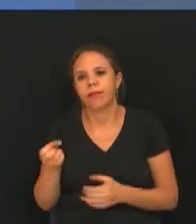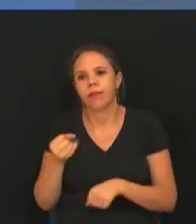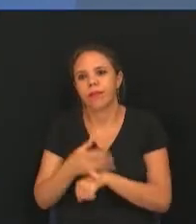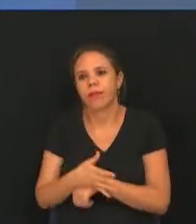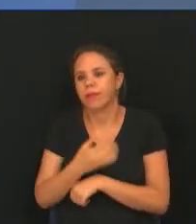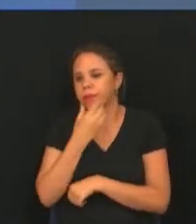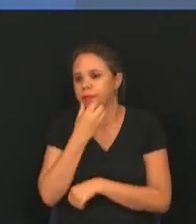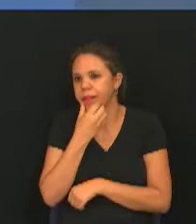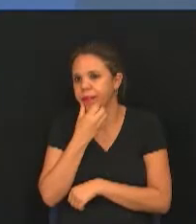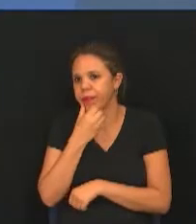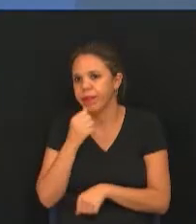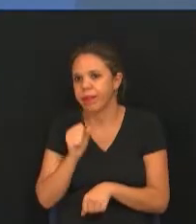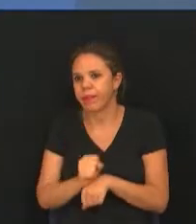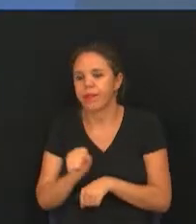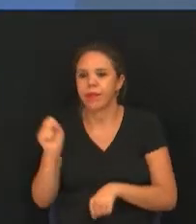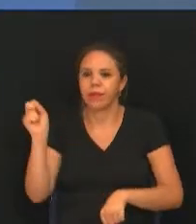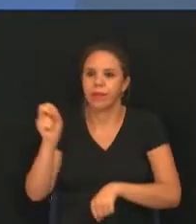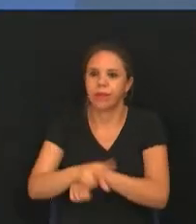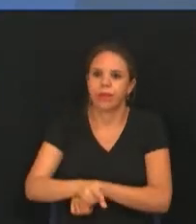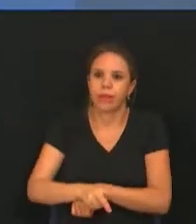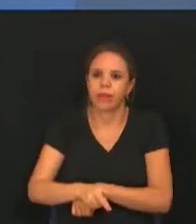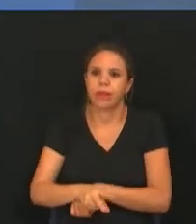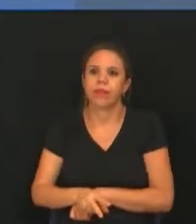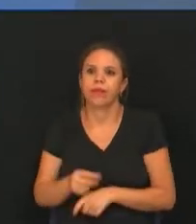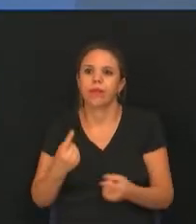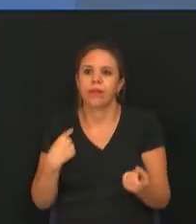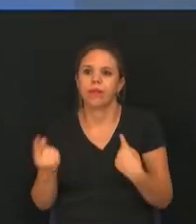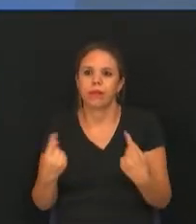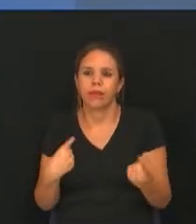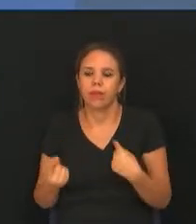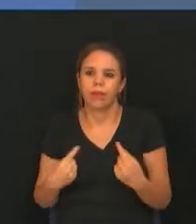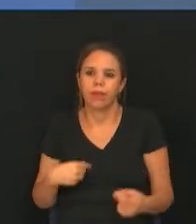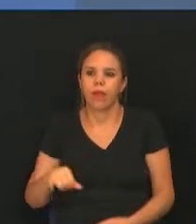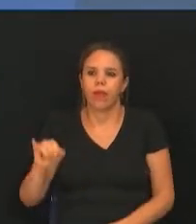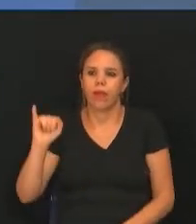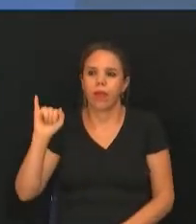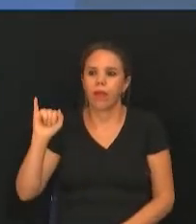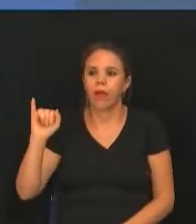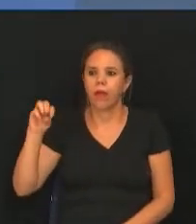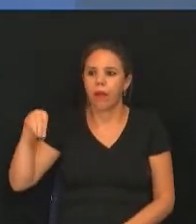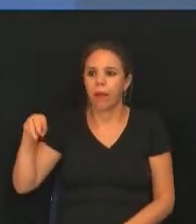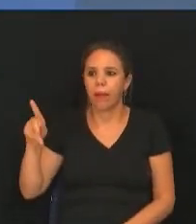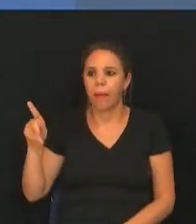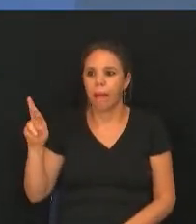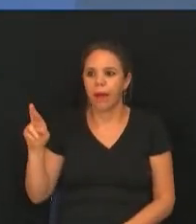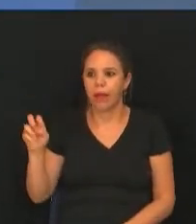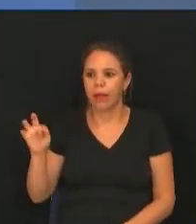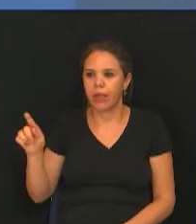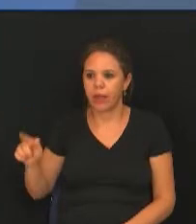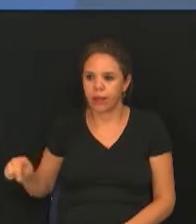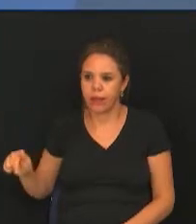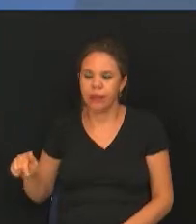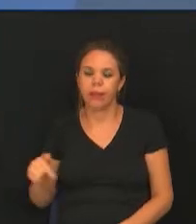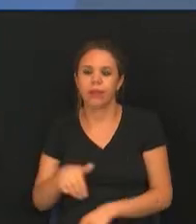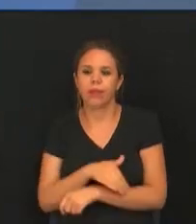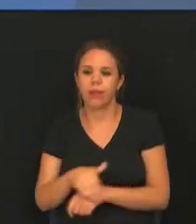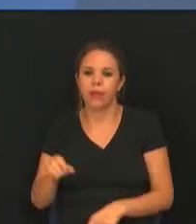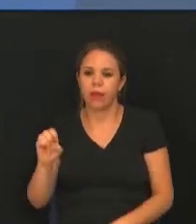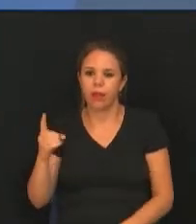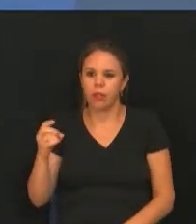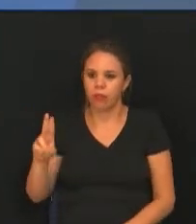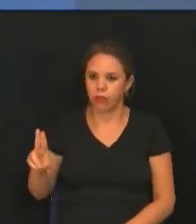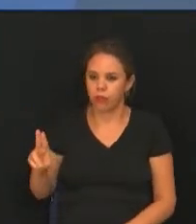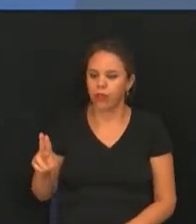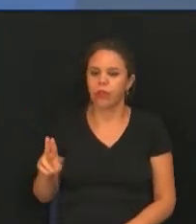com reserva de vagas em trechos da Avenida Imperatriz Dona Tereza Cristina, entre a Rua Conde Deu e a